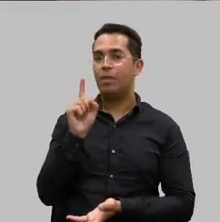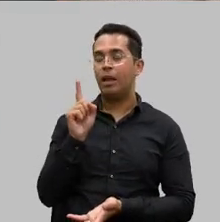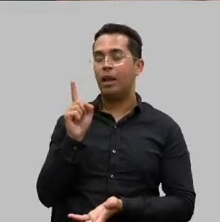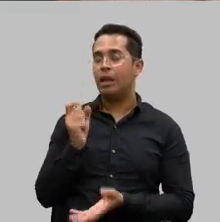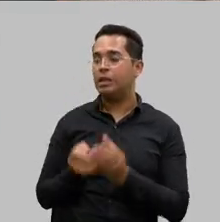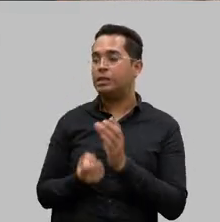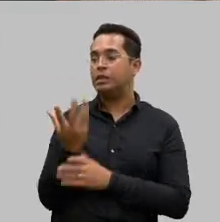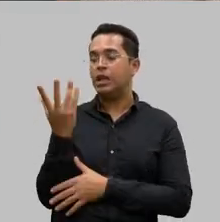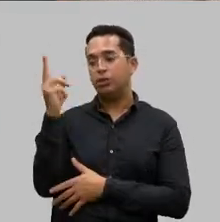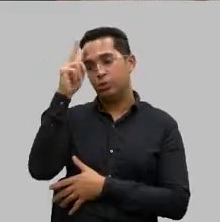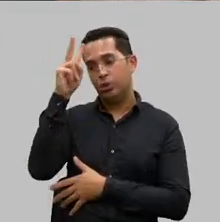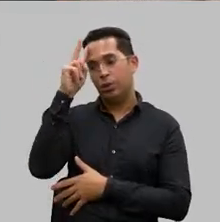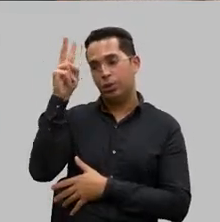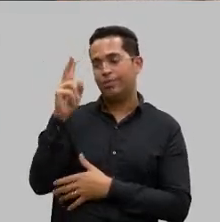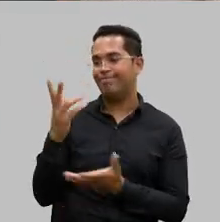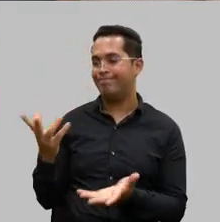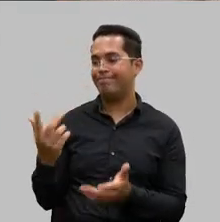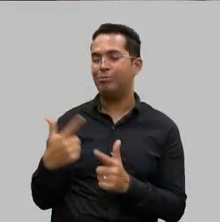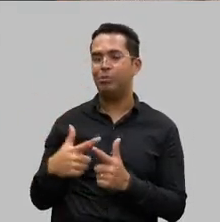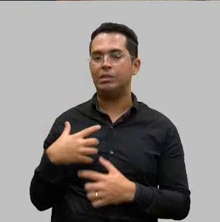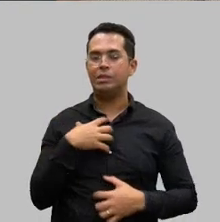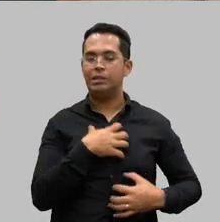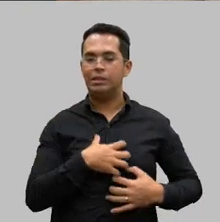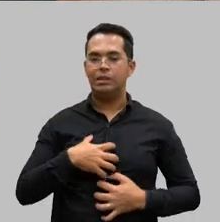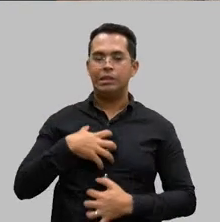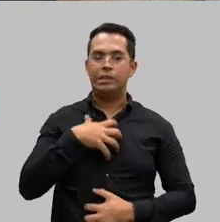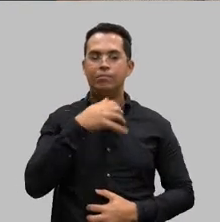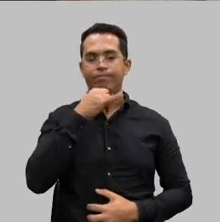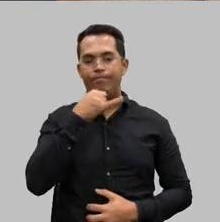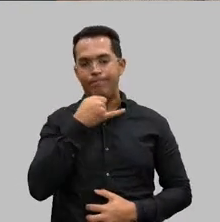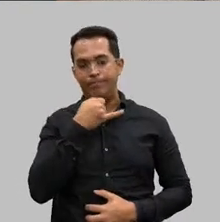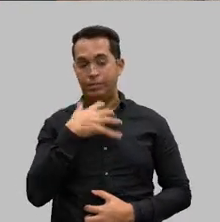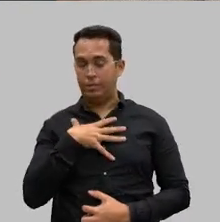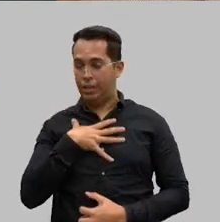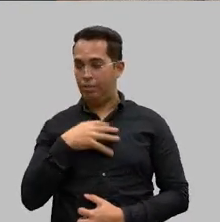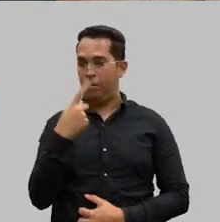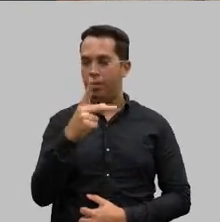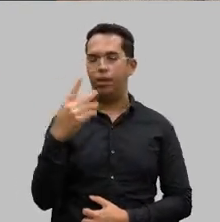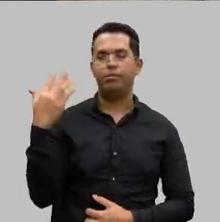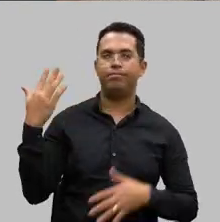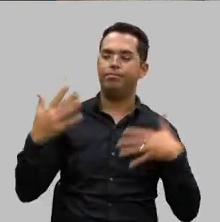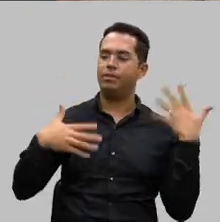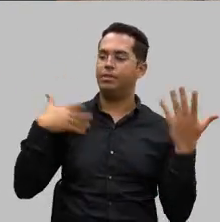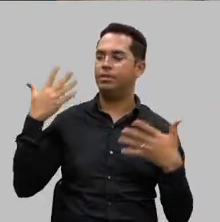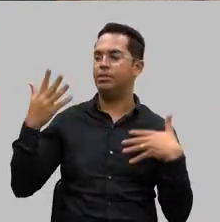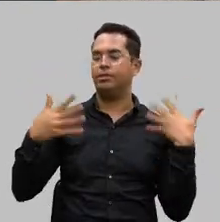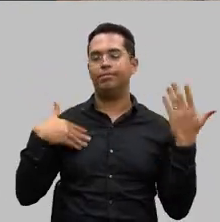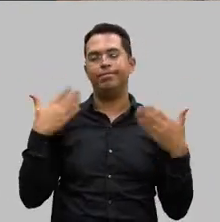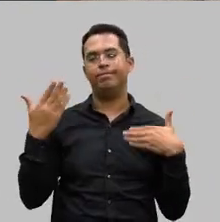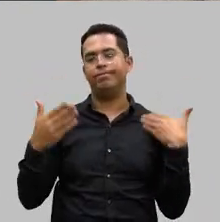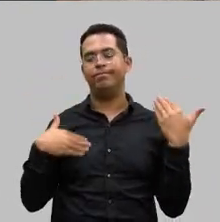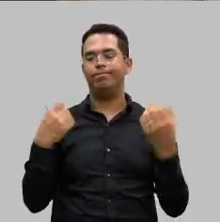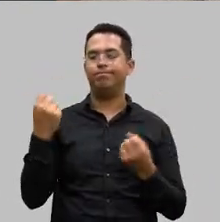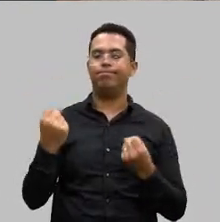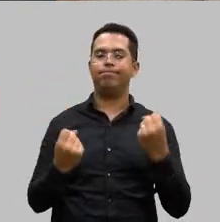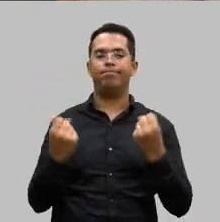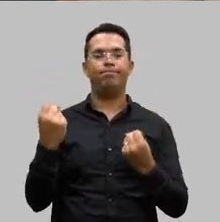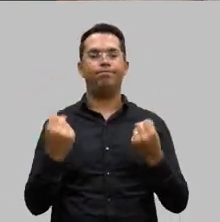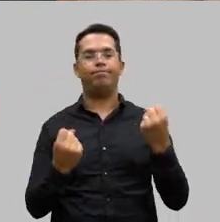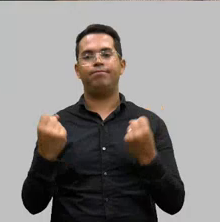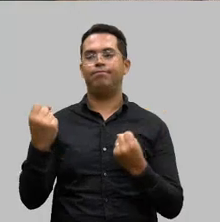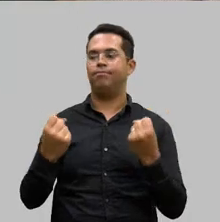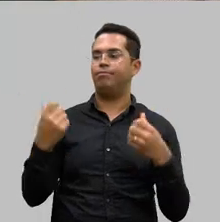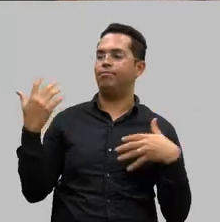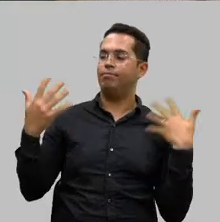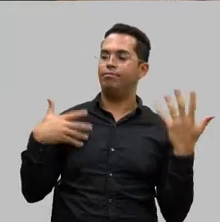e no entanto o filho de carro passando pelo asilo todo dia num carrão e não visitava o pai então isso me